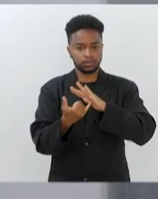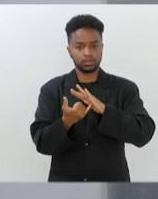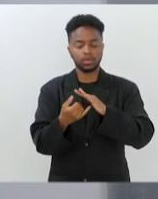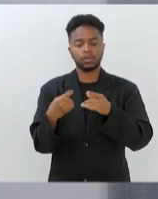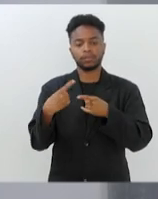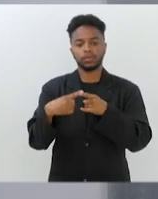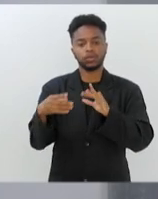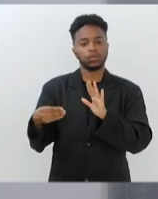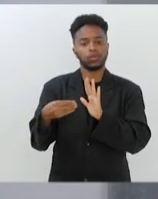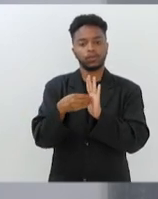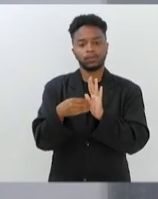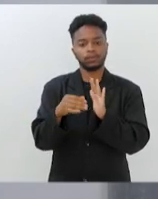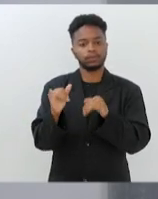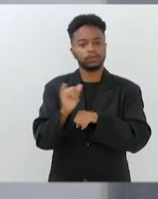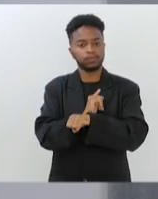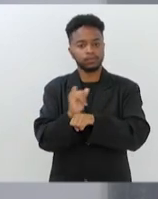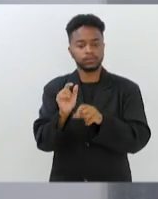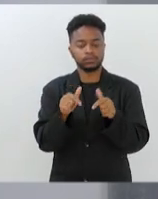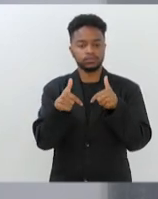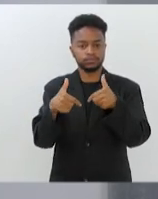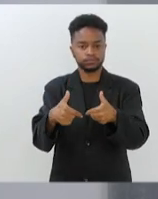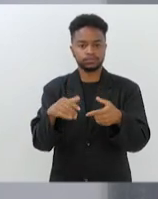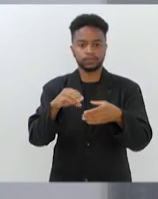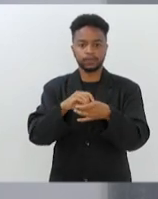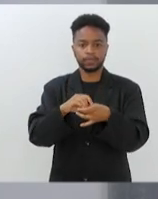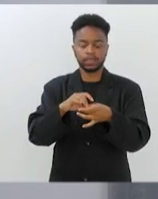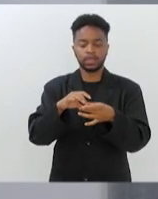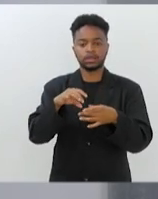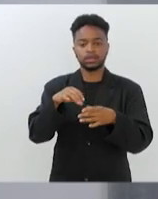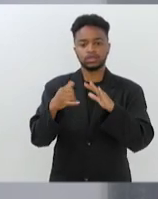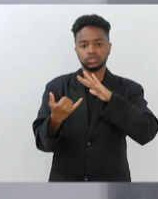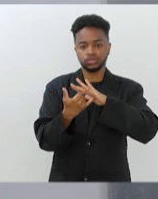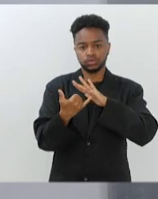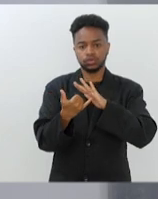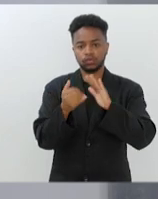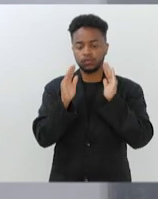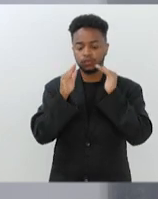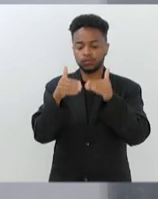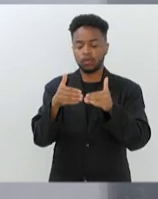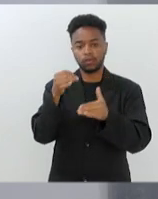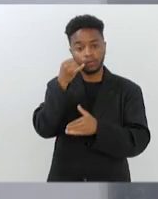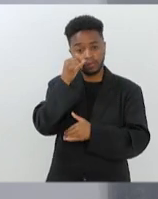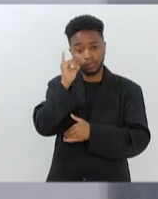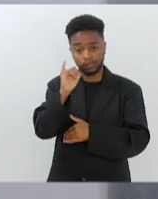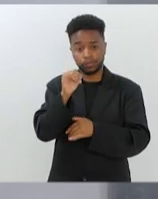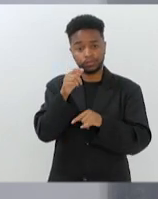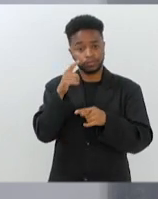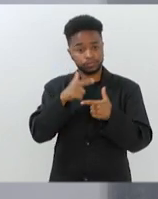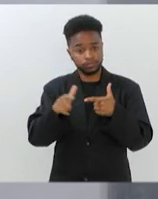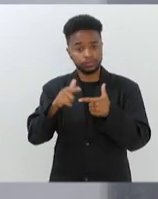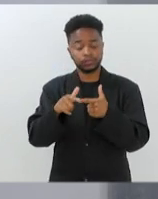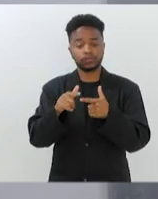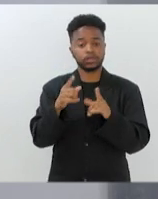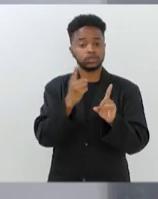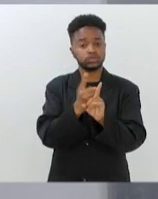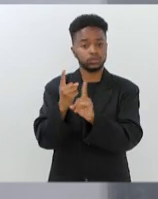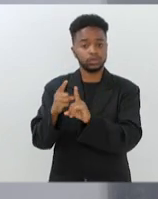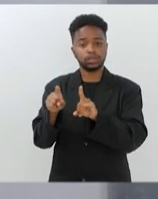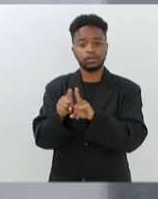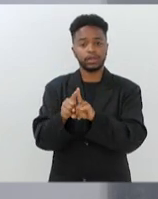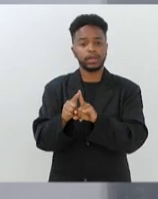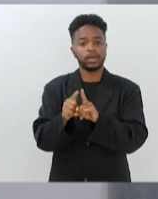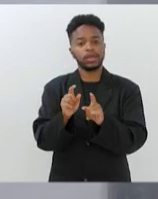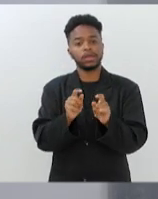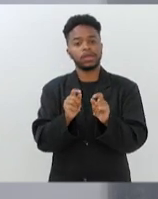previstos o conjunto de medidas institucionais voltadas para prevenção detecção e remediação de atos de corrupção